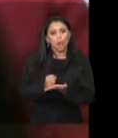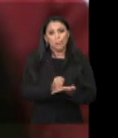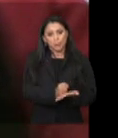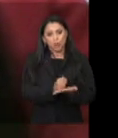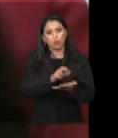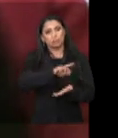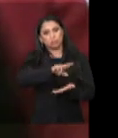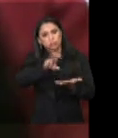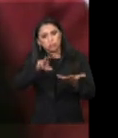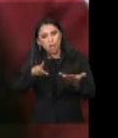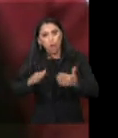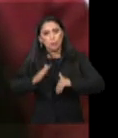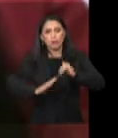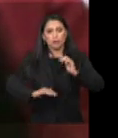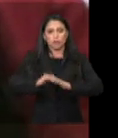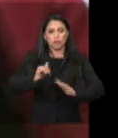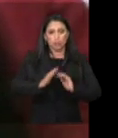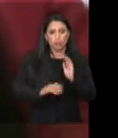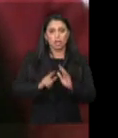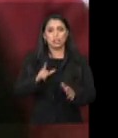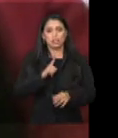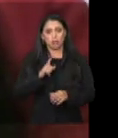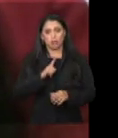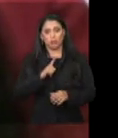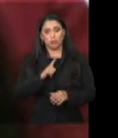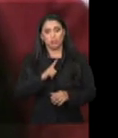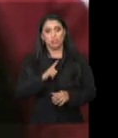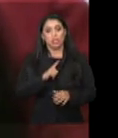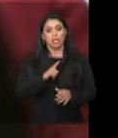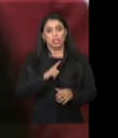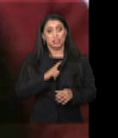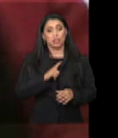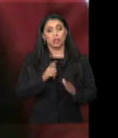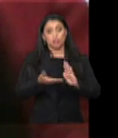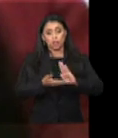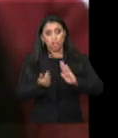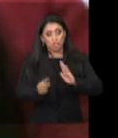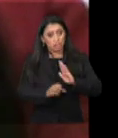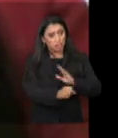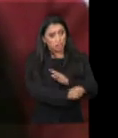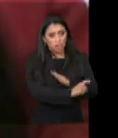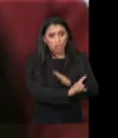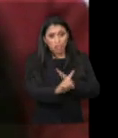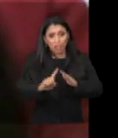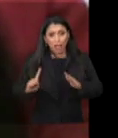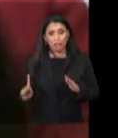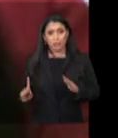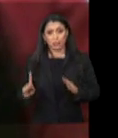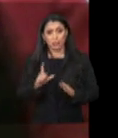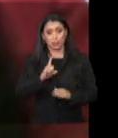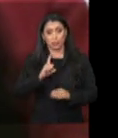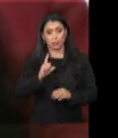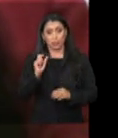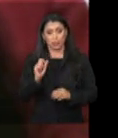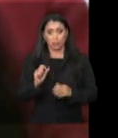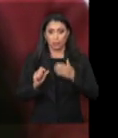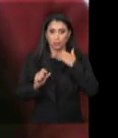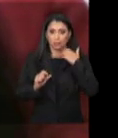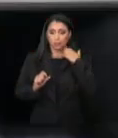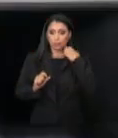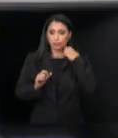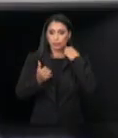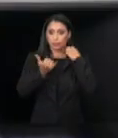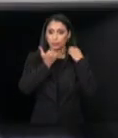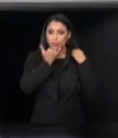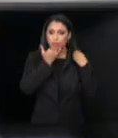multiprofissional almejando resultados efetivos de saída das ruas e redução de custos para administração pública mas experiências